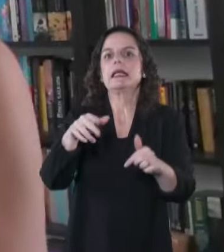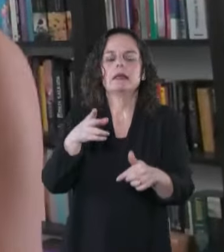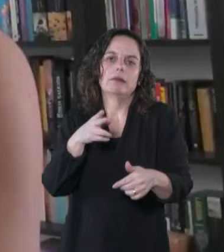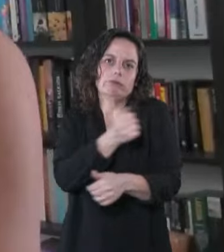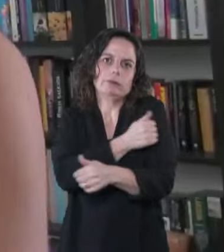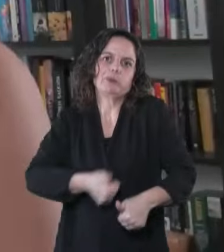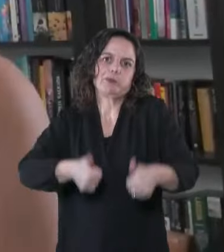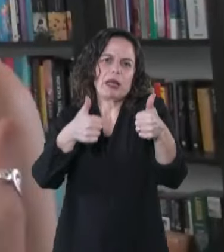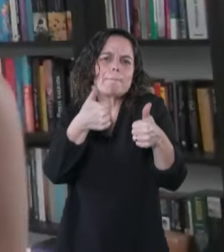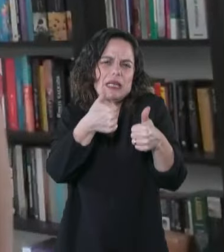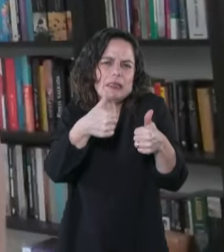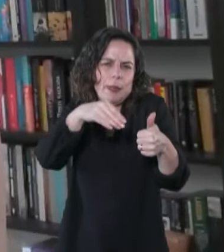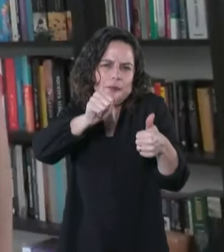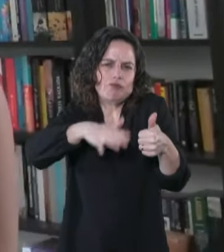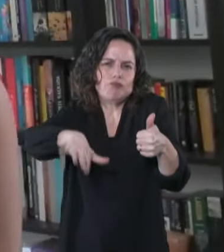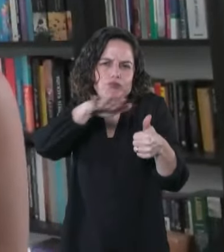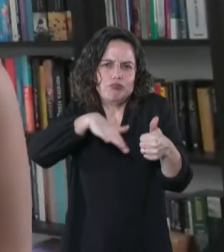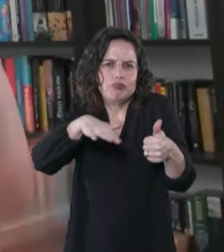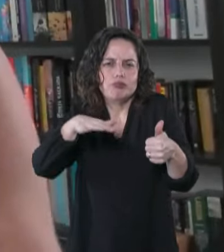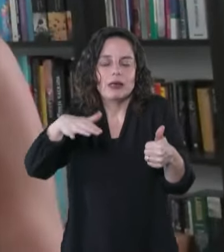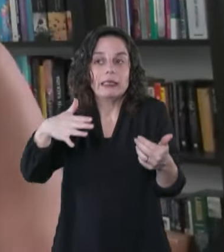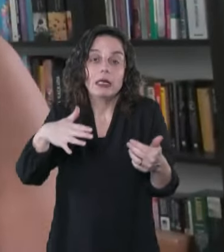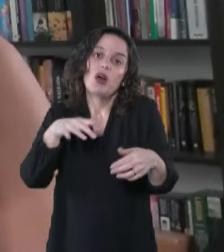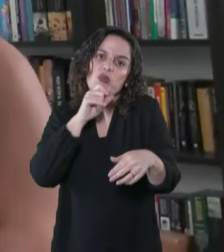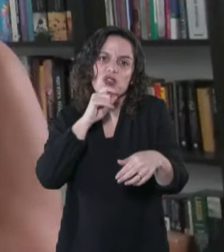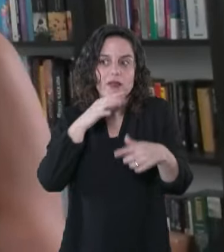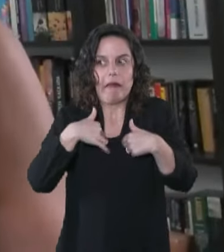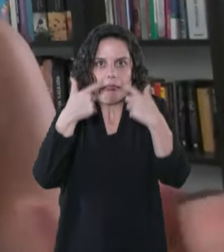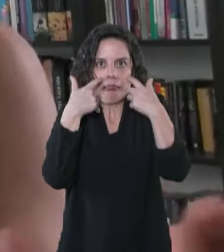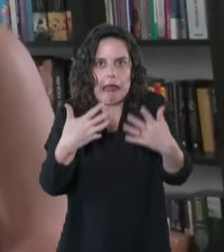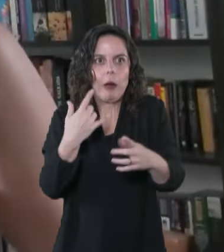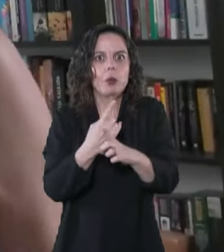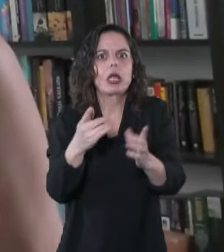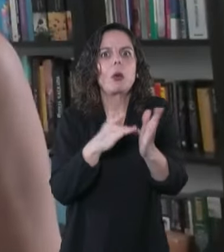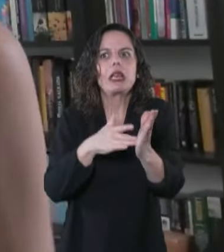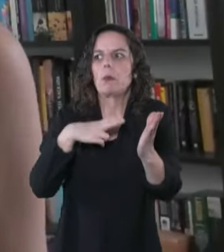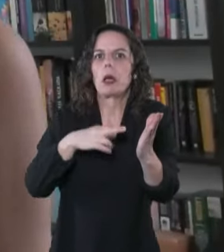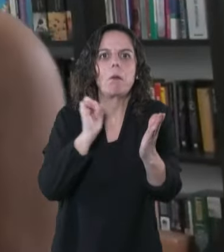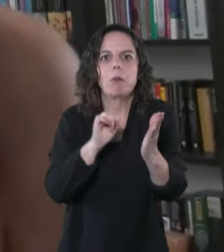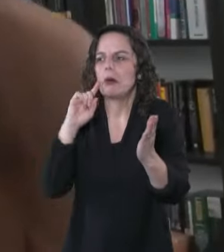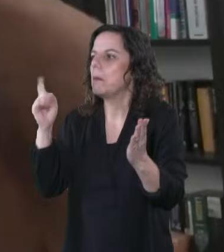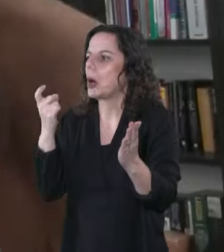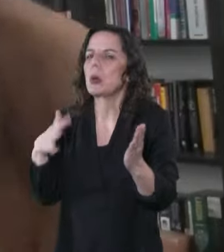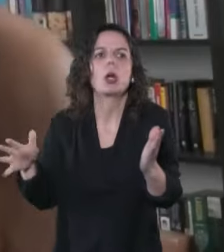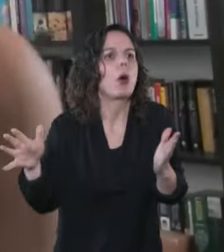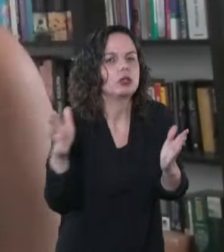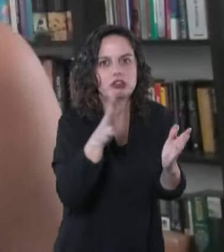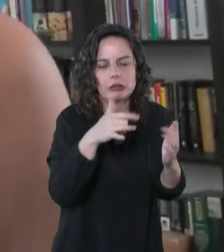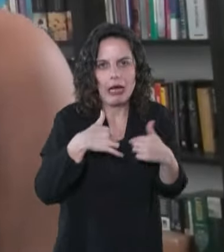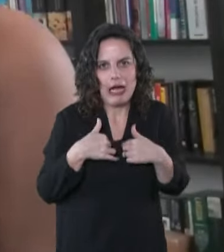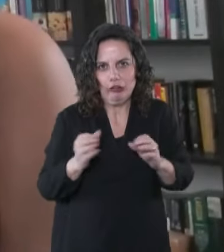Brisbane. Talvez também seja um bocado culpa minha, porque também nunca andei assim a procurar onde é que eu posso encontrar livros escritos em